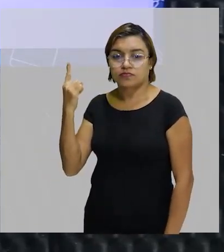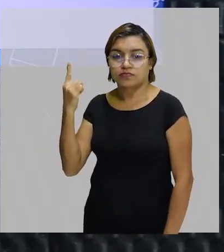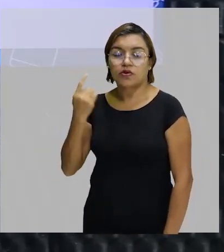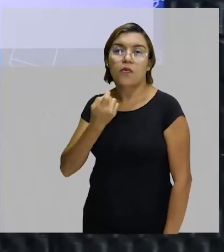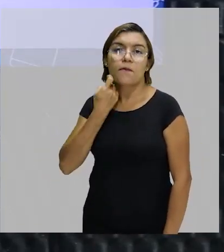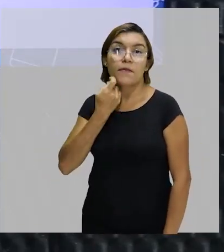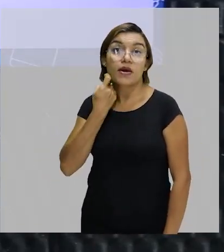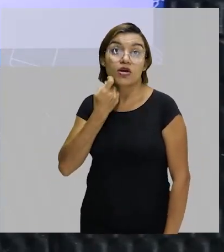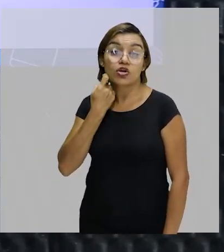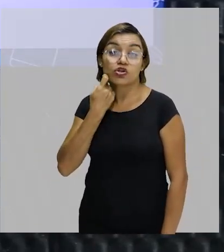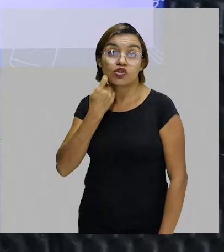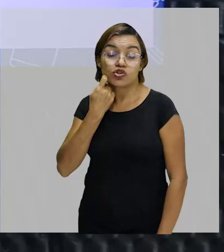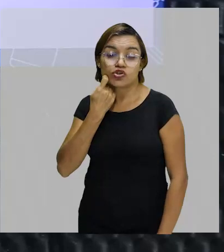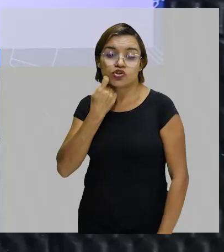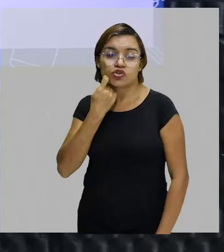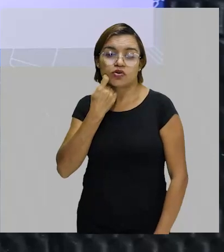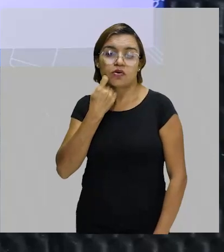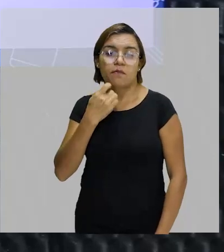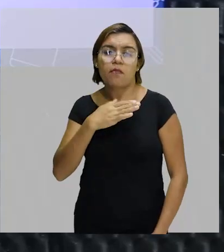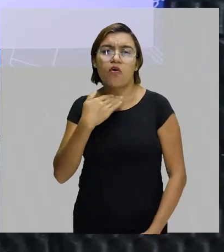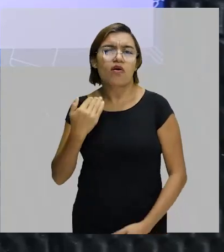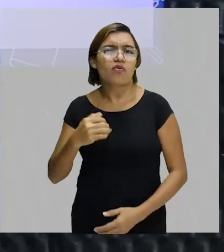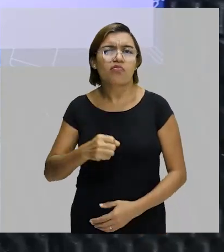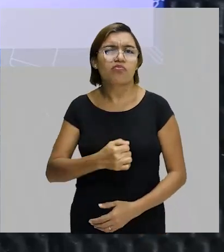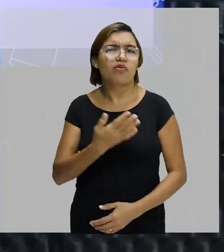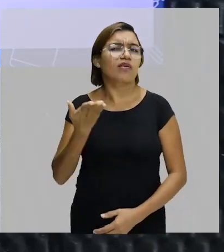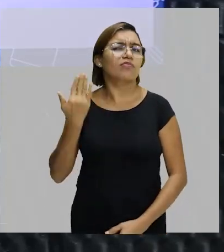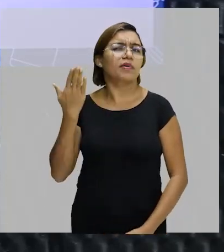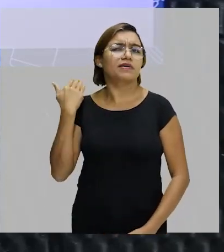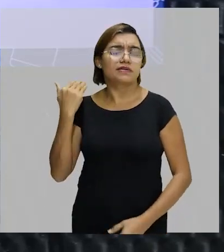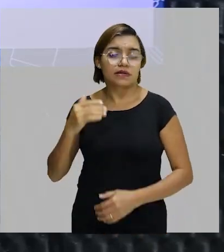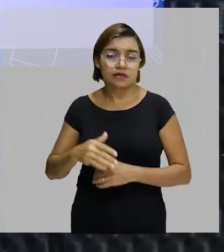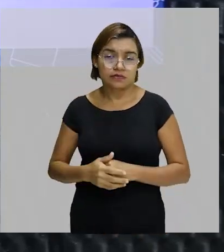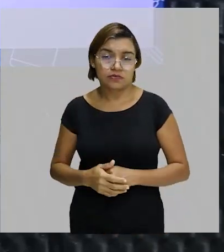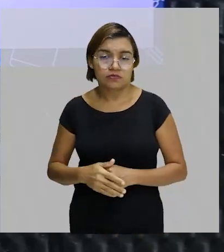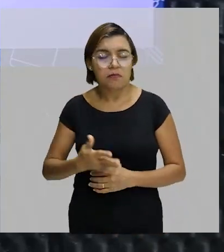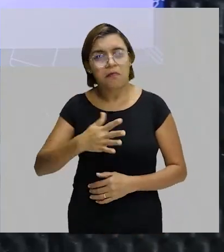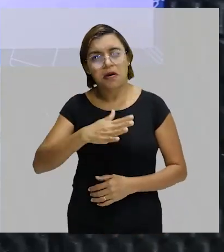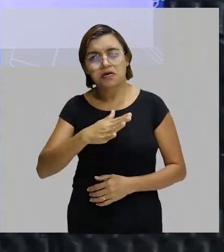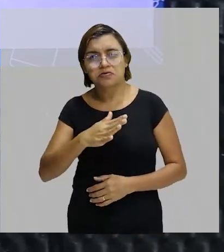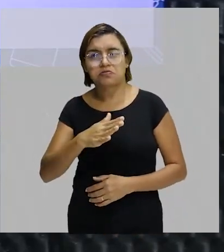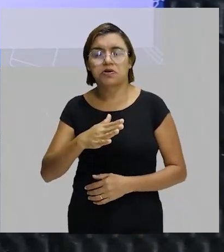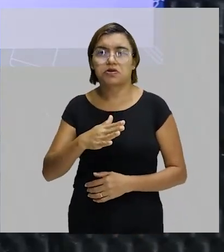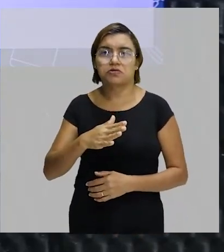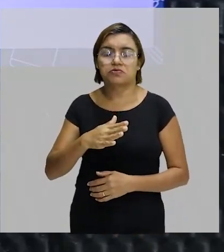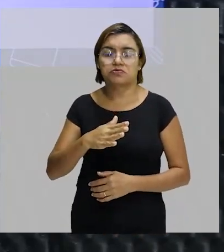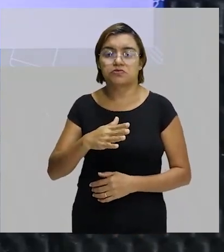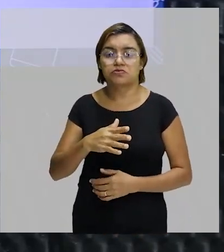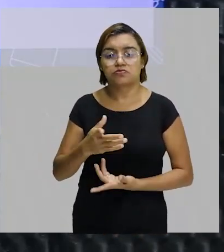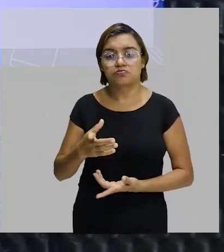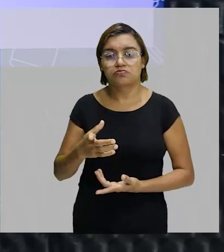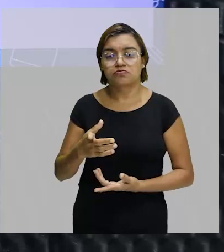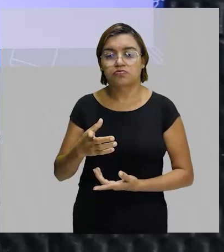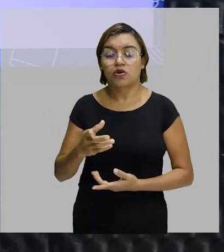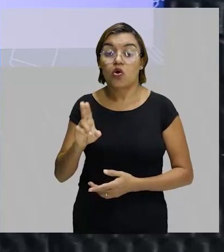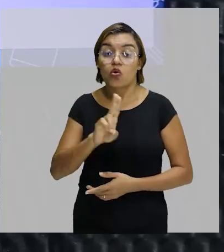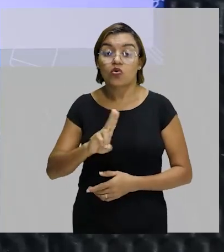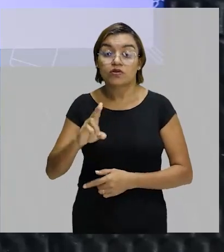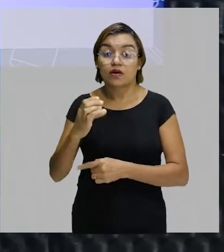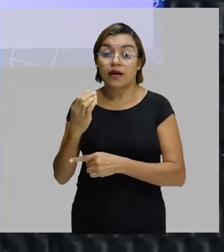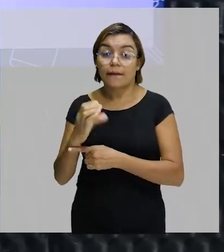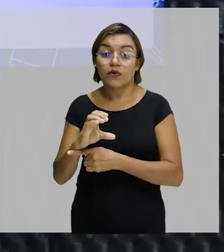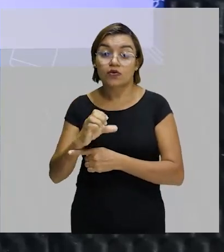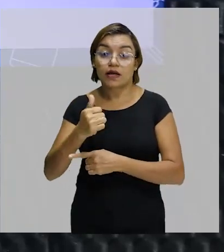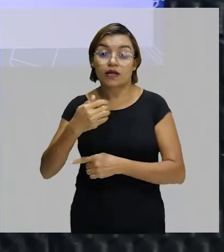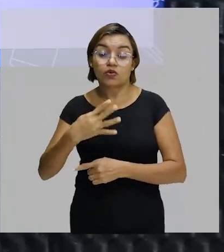consegue estimar, certo? Por meio da datação do carbono 14. Vamos ter um tópico na nossa aula para a